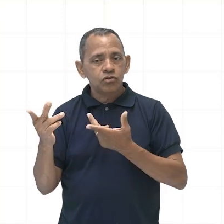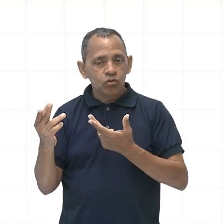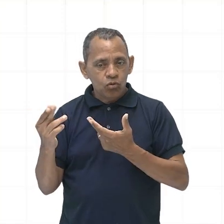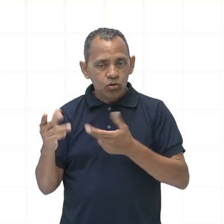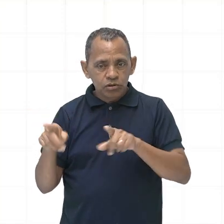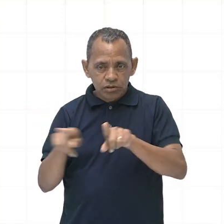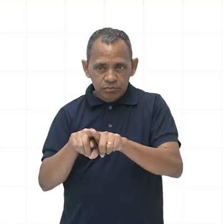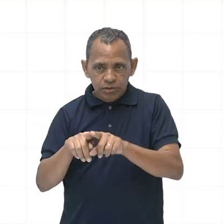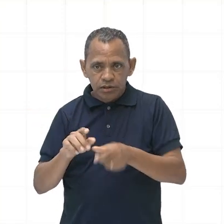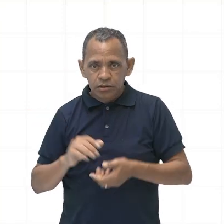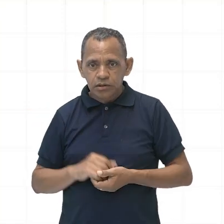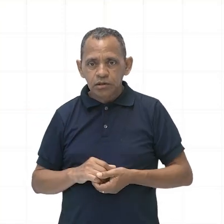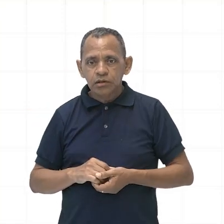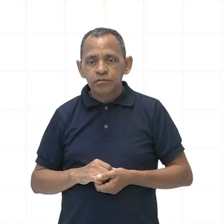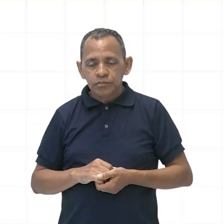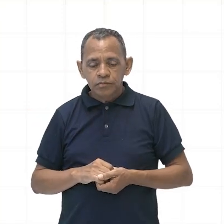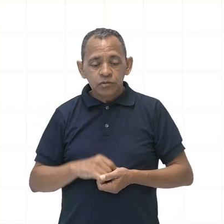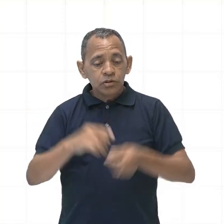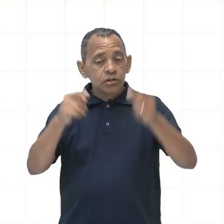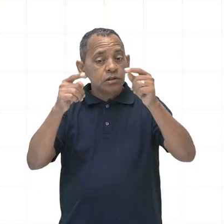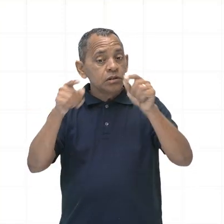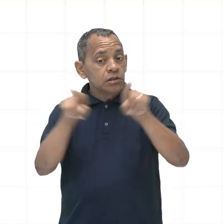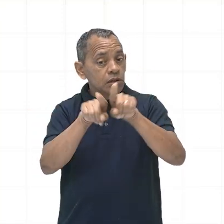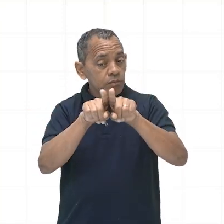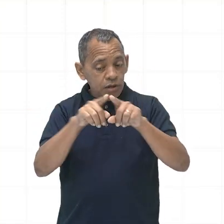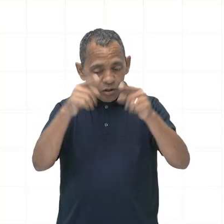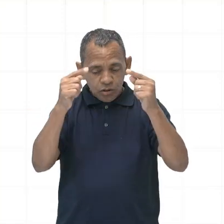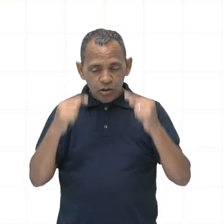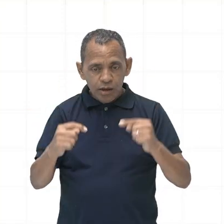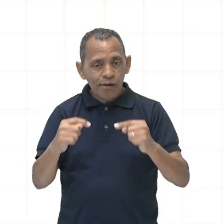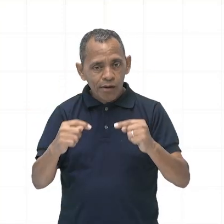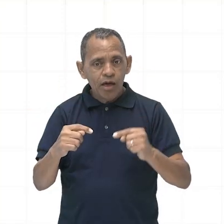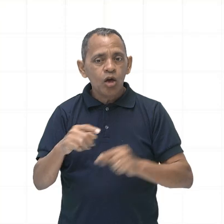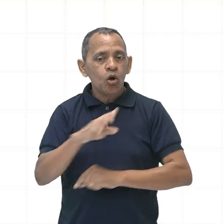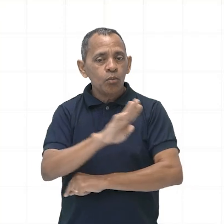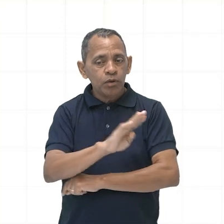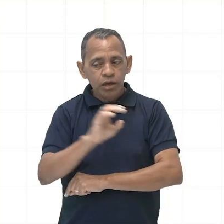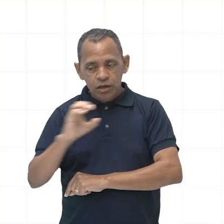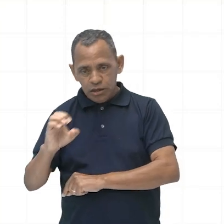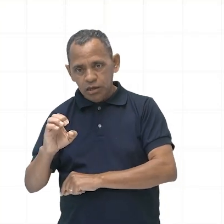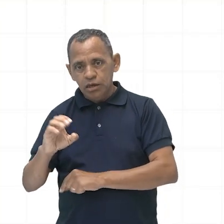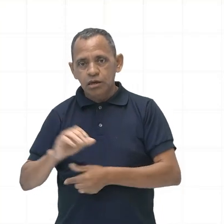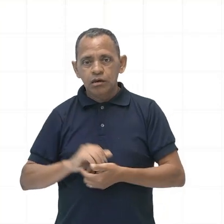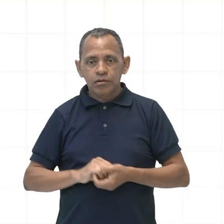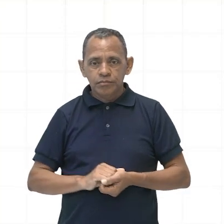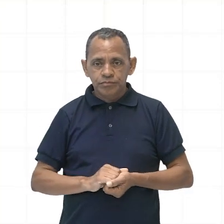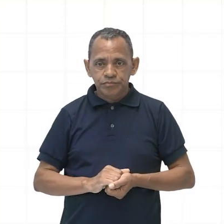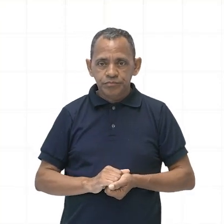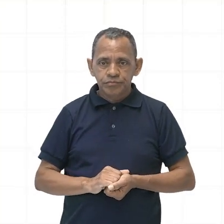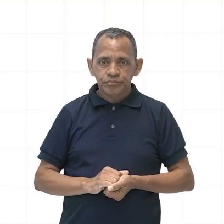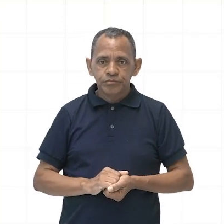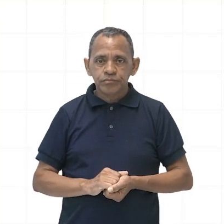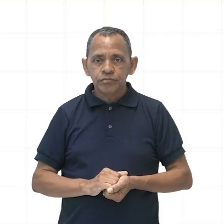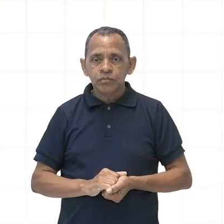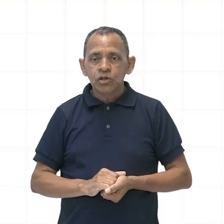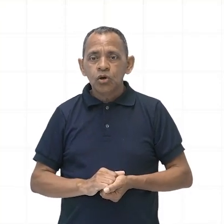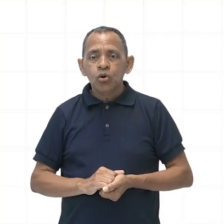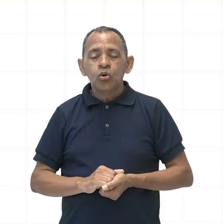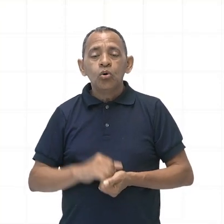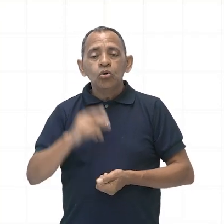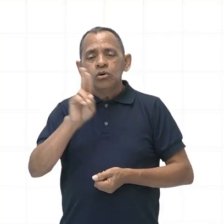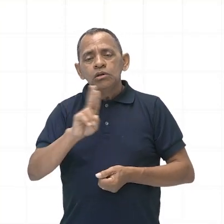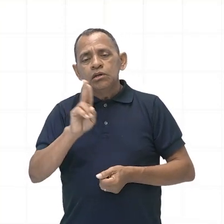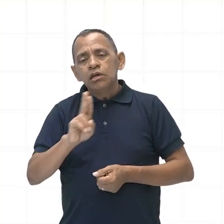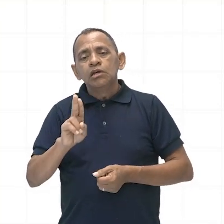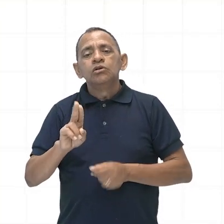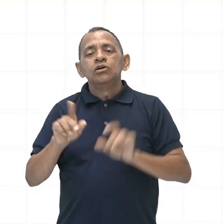Da mesma forma, o B e o E. Correto? Também, usando essa ideia, nós